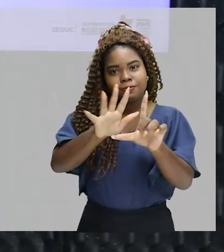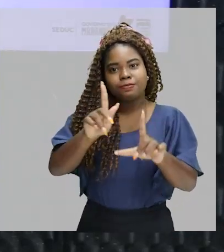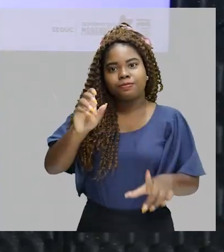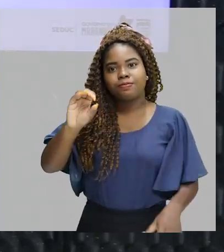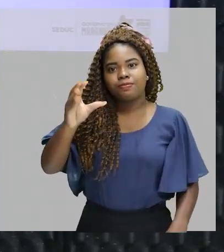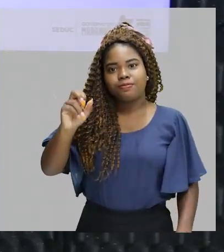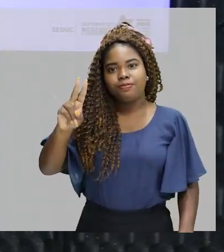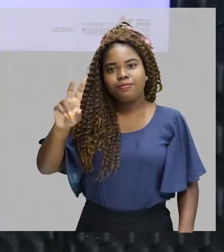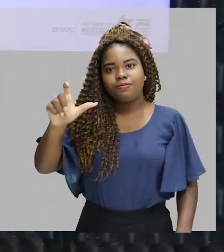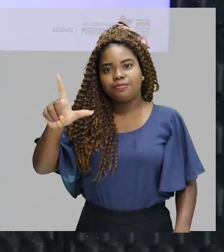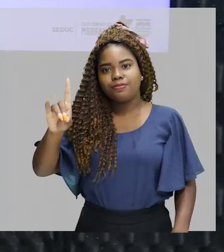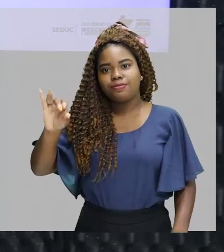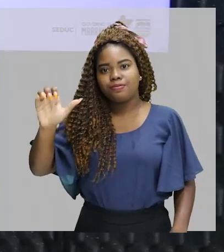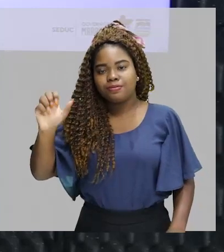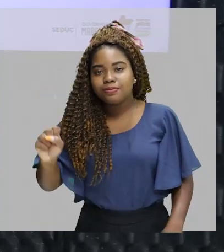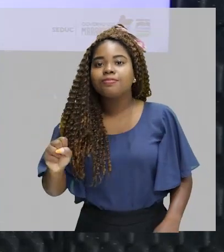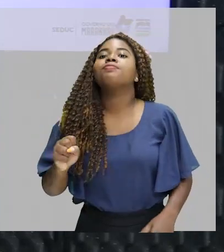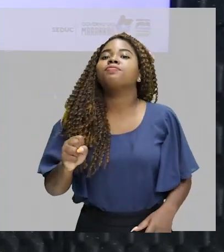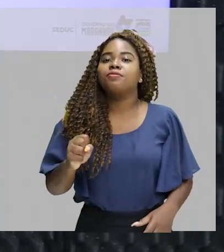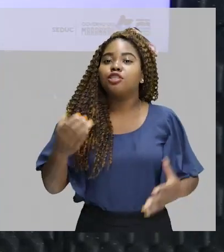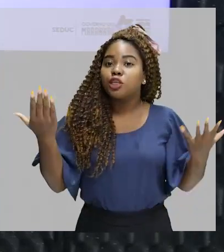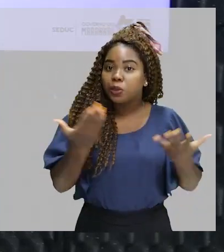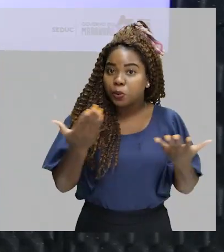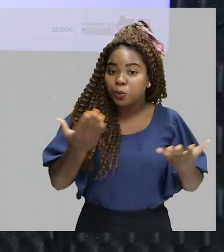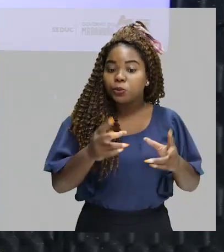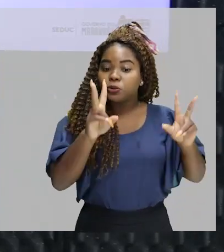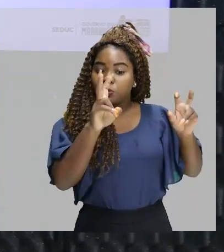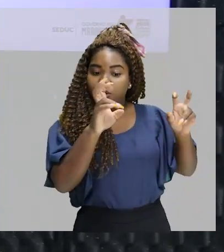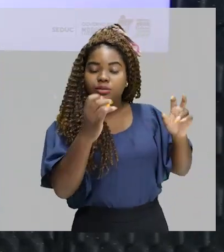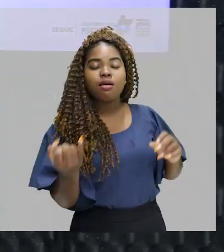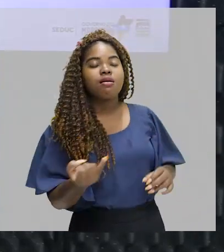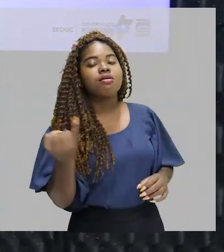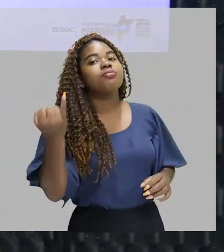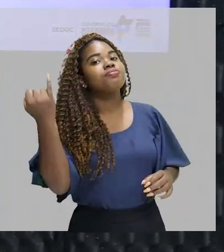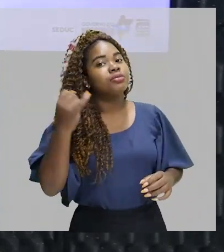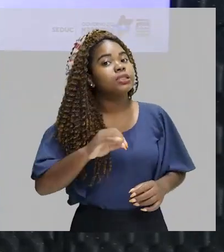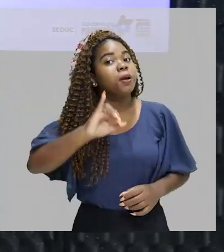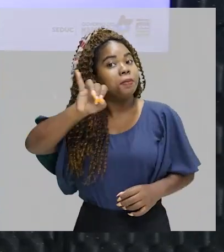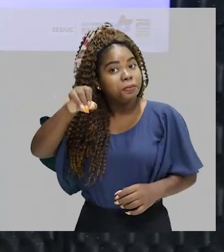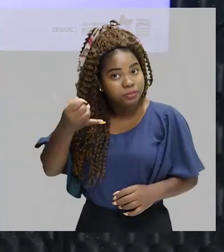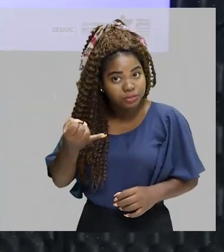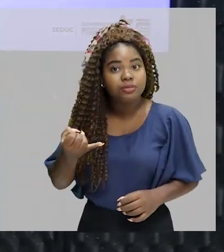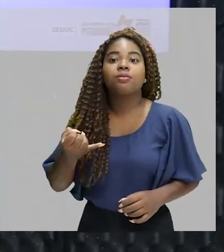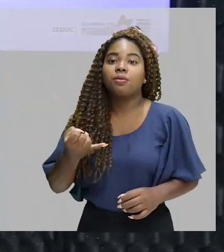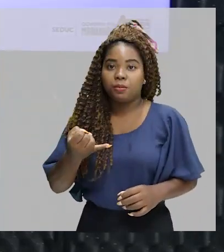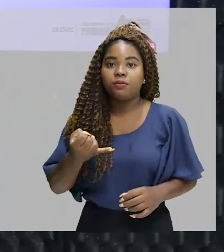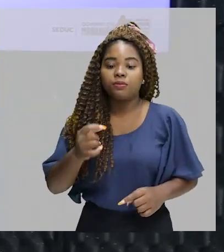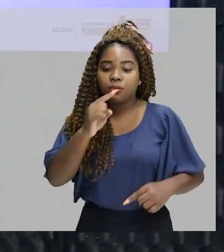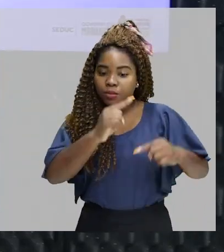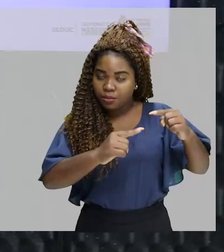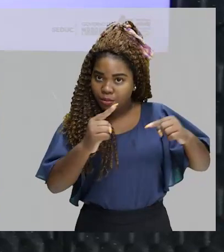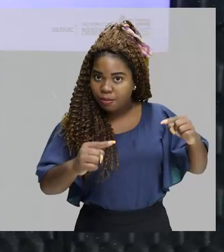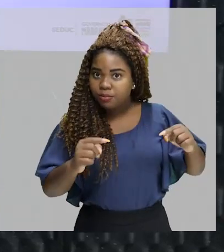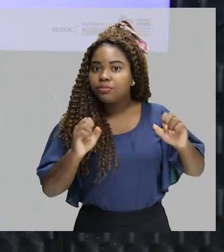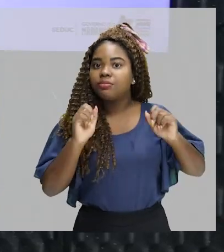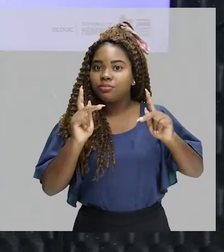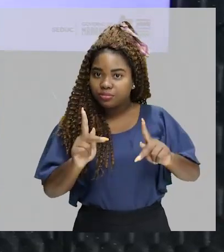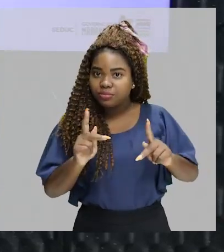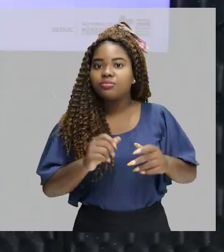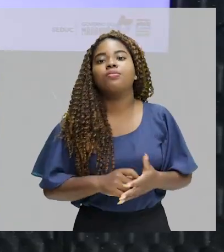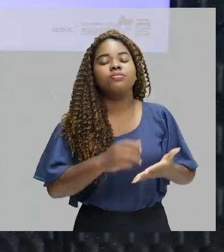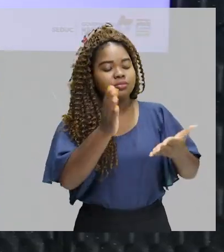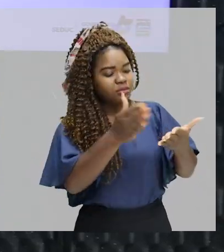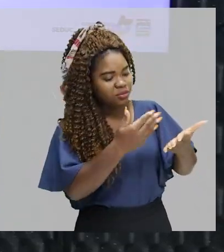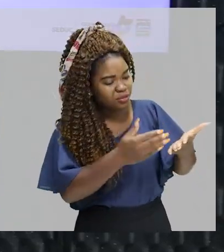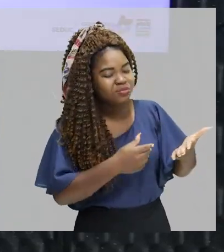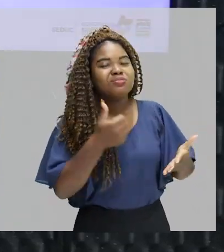aula. E olha que esse assunto é um assunto muito importante, então já aproveita esse tempinho para pegar teu caderno, tua caneta, teu lápis, para